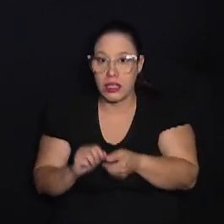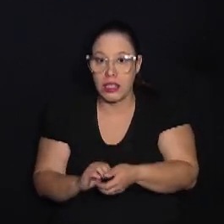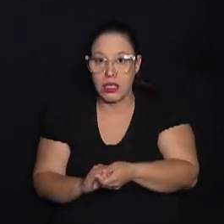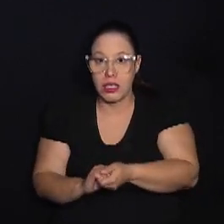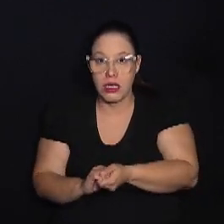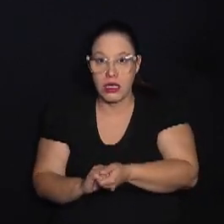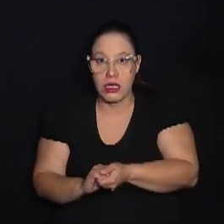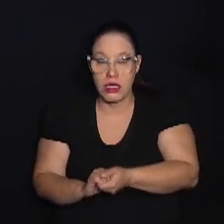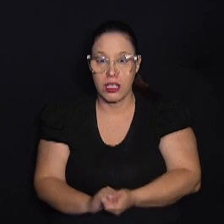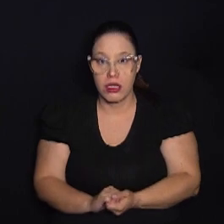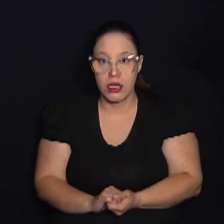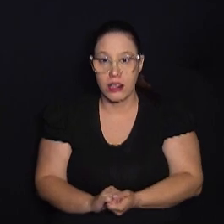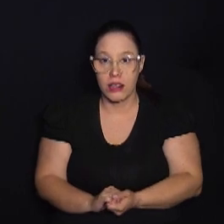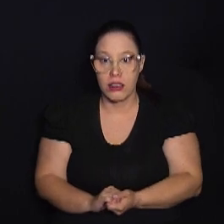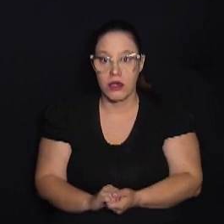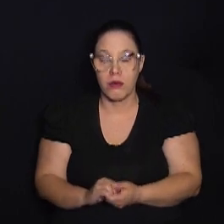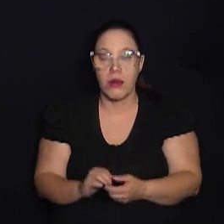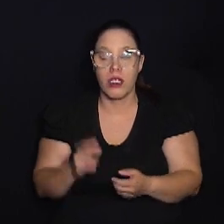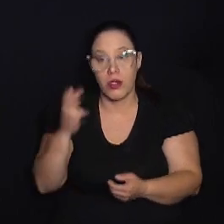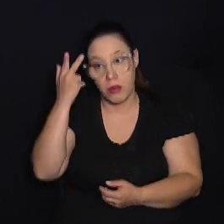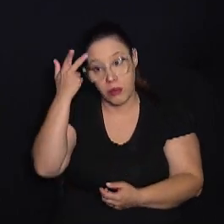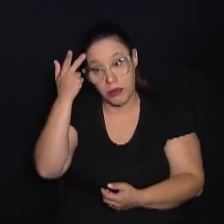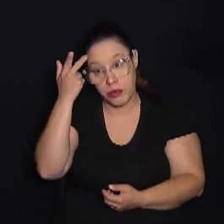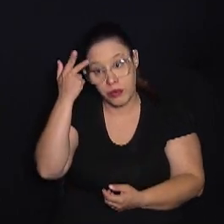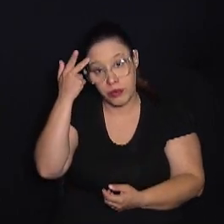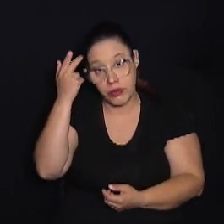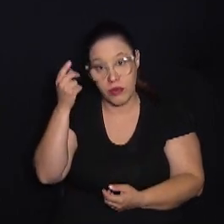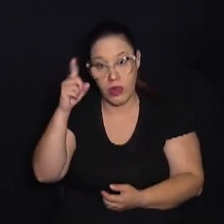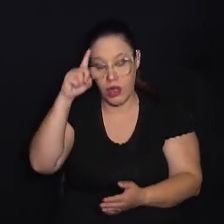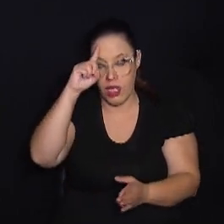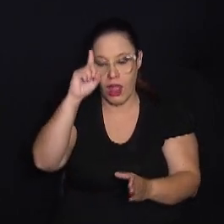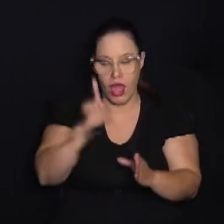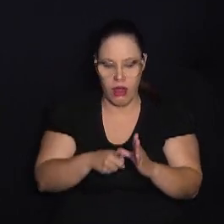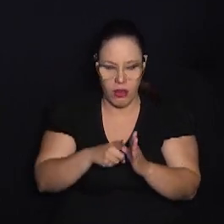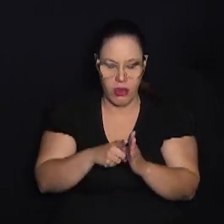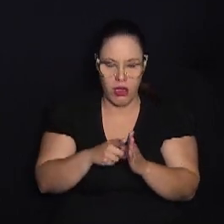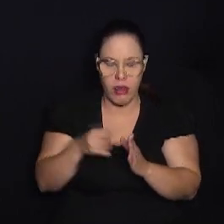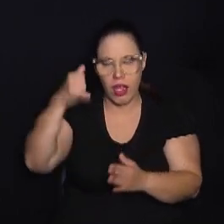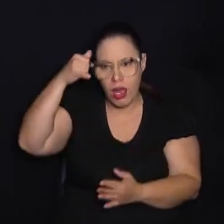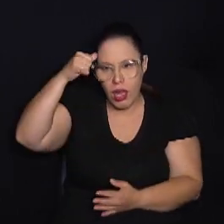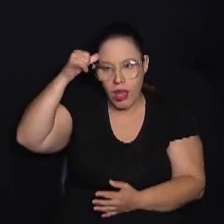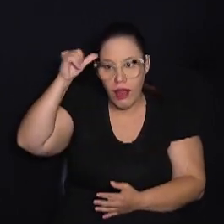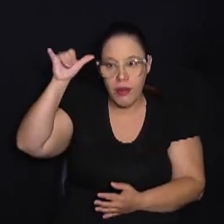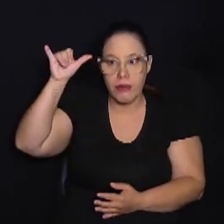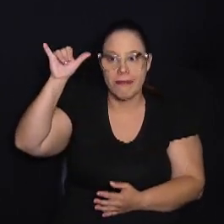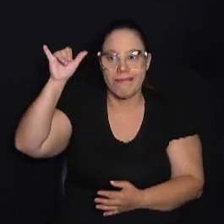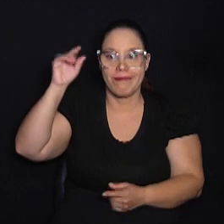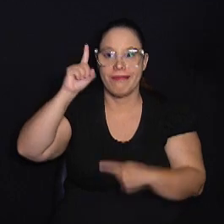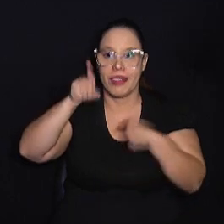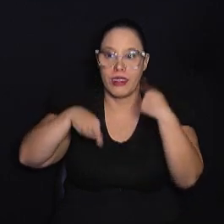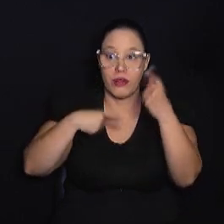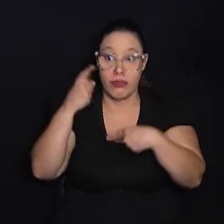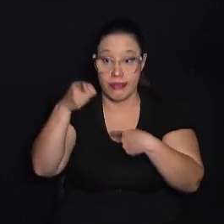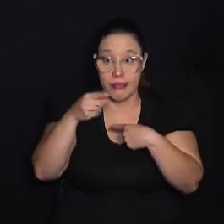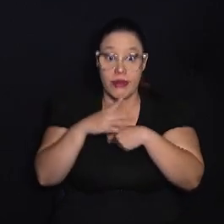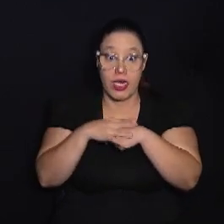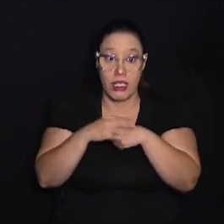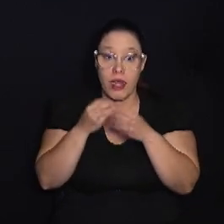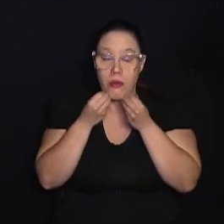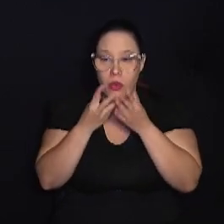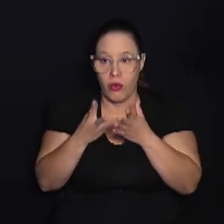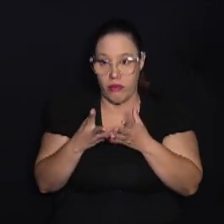de tratamento, mas uma coisa em comum: a detecção precoce de cada um deles é fundamental para o sucesso do tratamento. É exatamente isso que